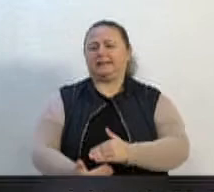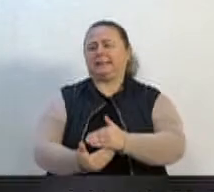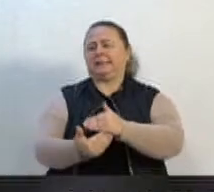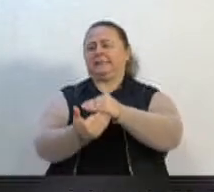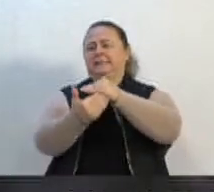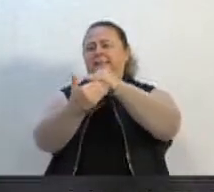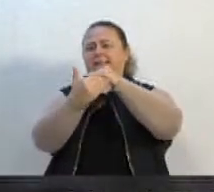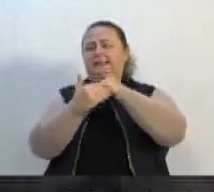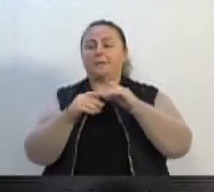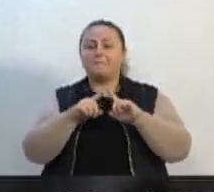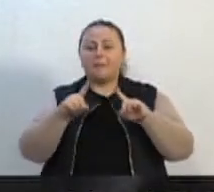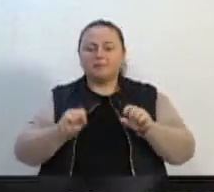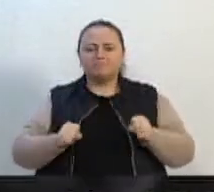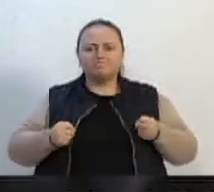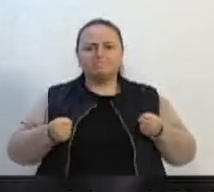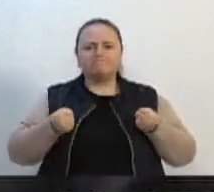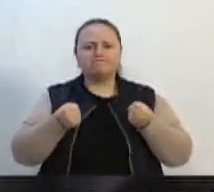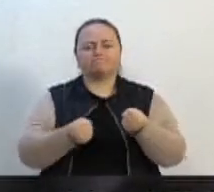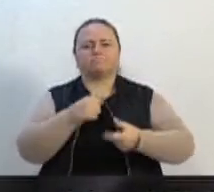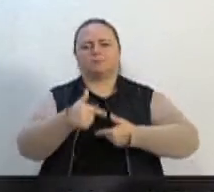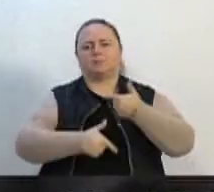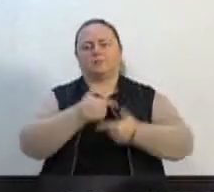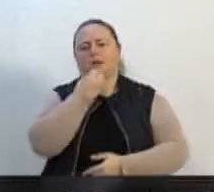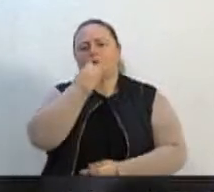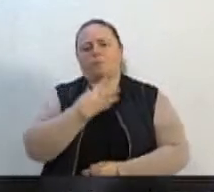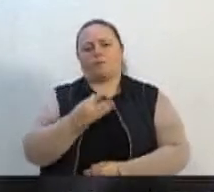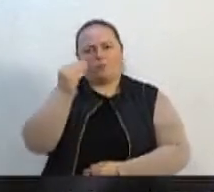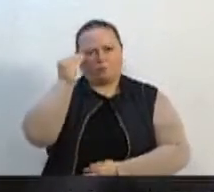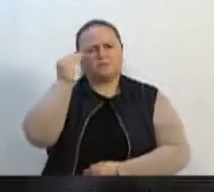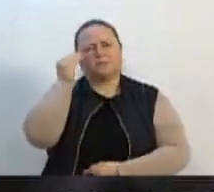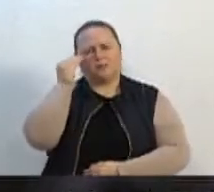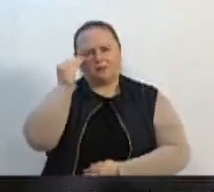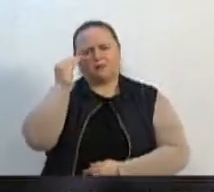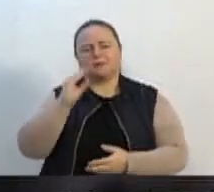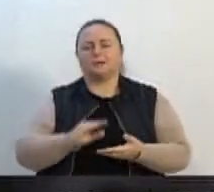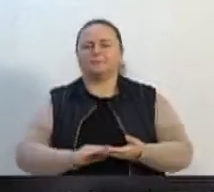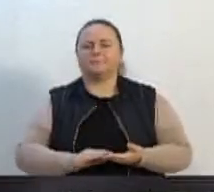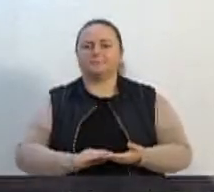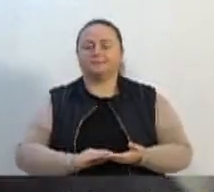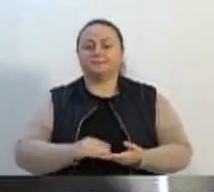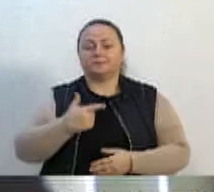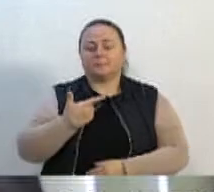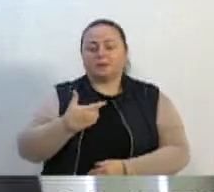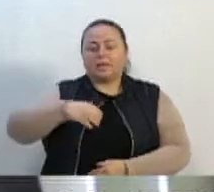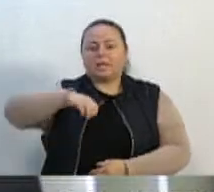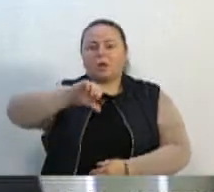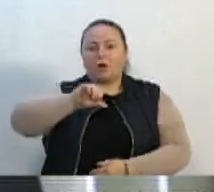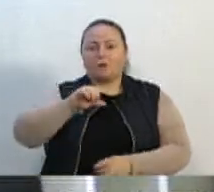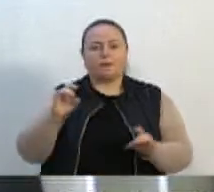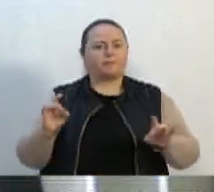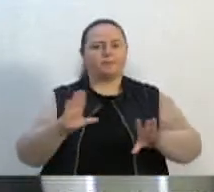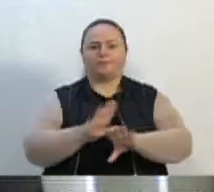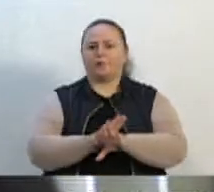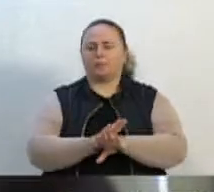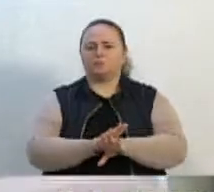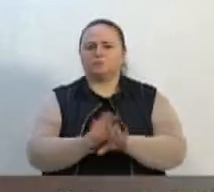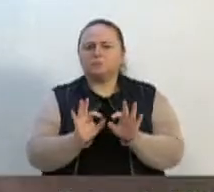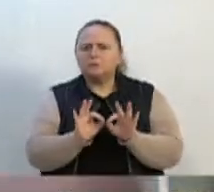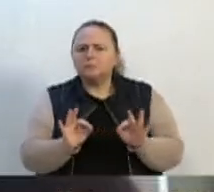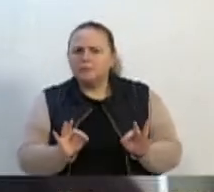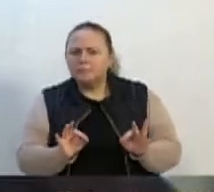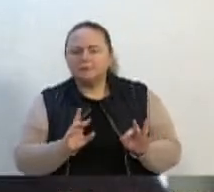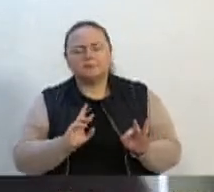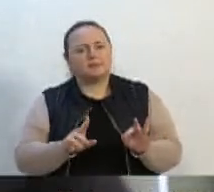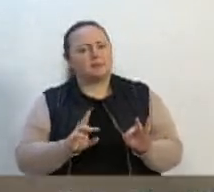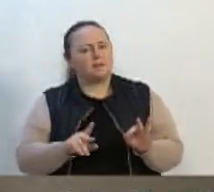tentando fazer o seu melhor. Agora, nós temos 29 casos aqui que foram, na verdade, finalizados, e as coisas não são tão simples quanto parece. Porque quando